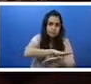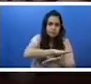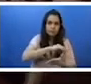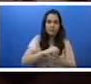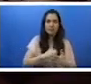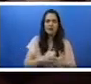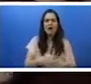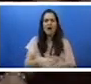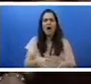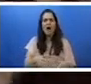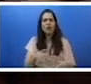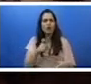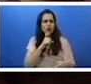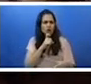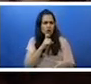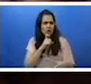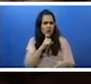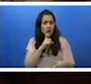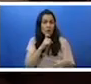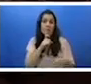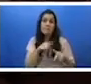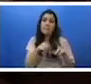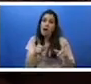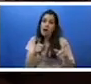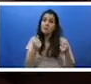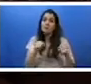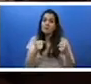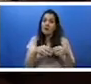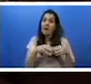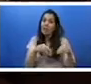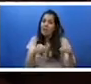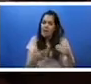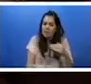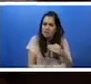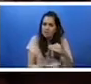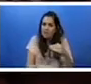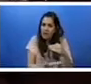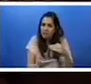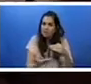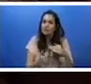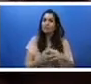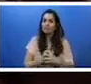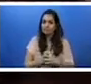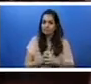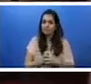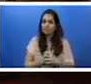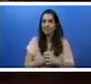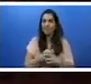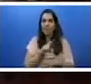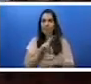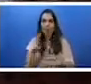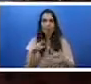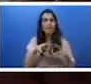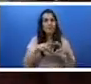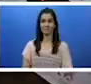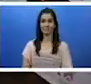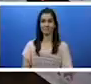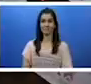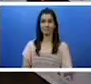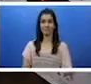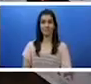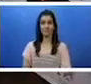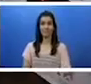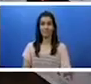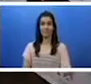no gelo, ele precisa do atrito. Então, a gente fala que ele precisa do solo, por isso que ele é chamado de terrestre.